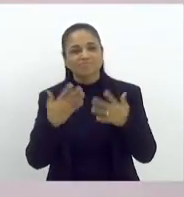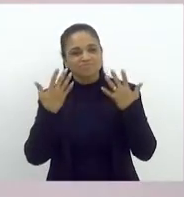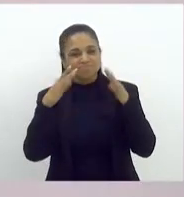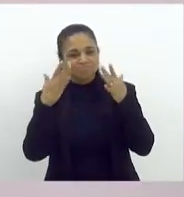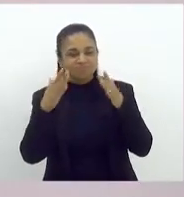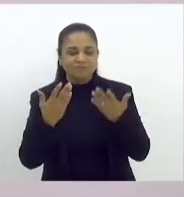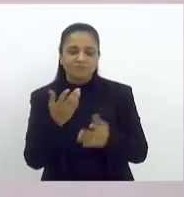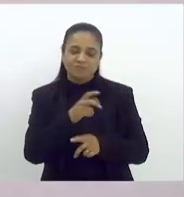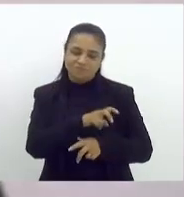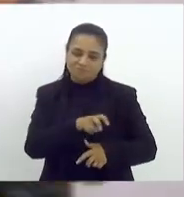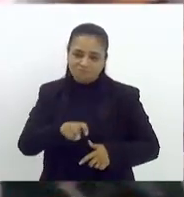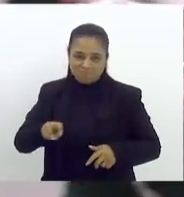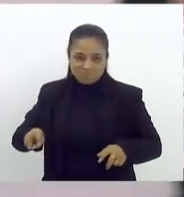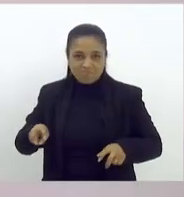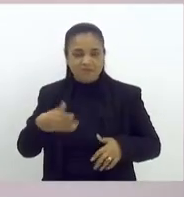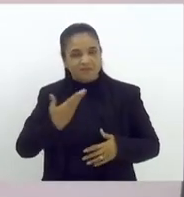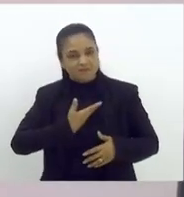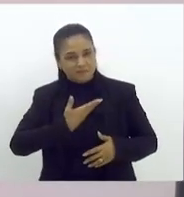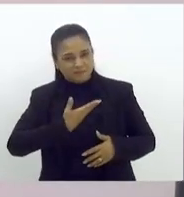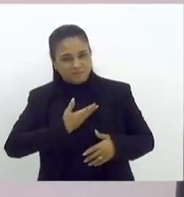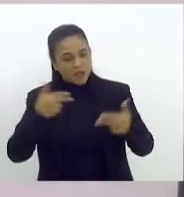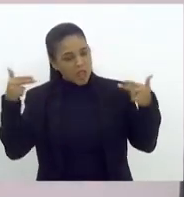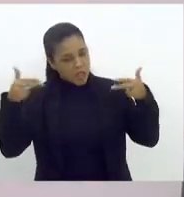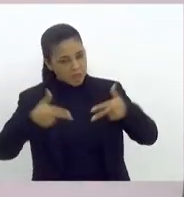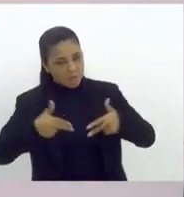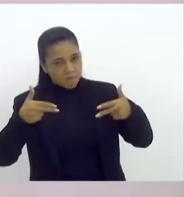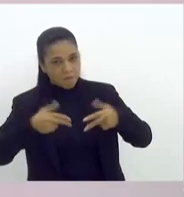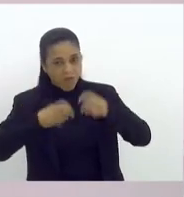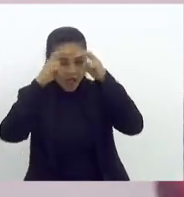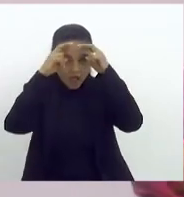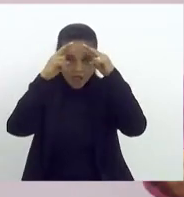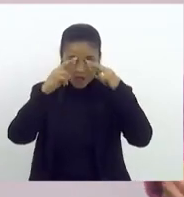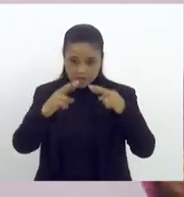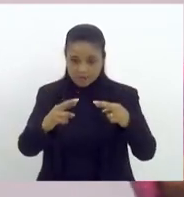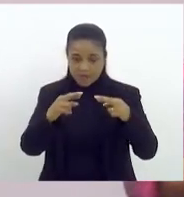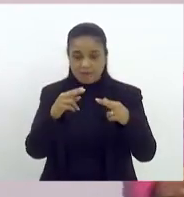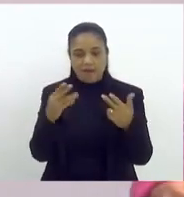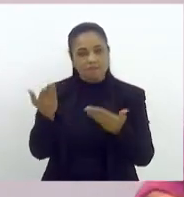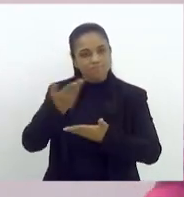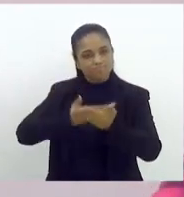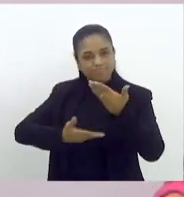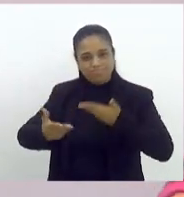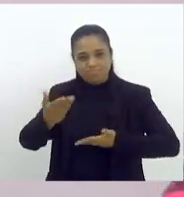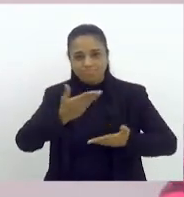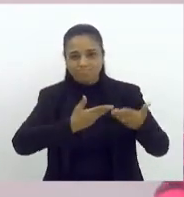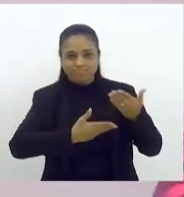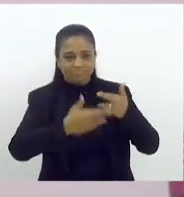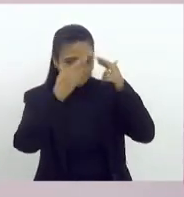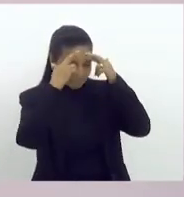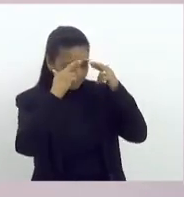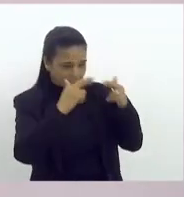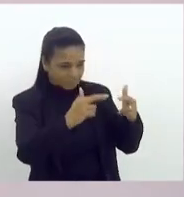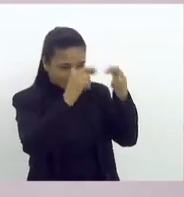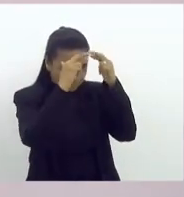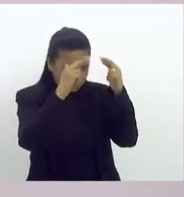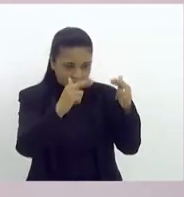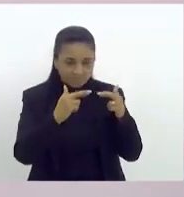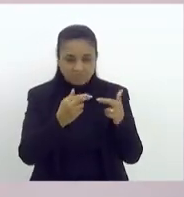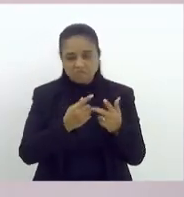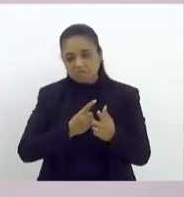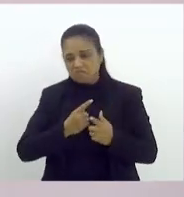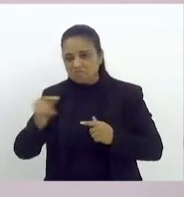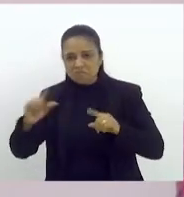né hip hop também é isso é respeitar um ao outro alguma galera foi lá para fora